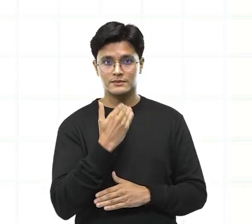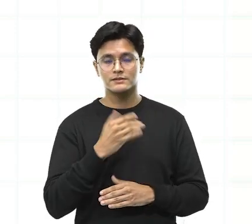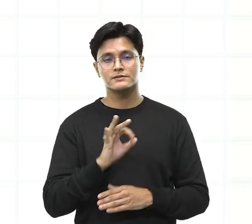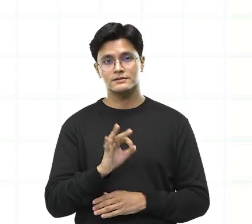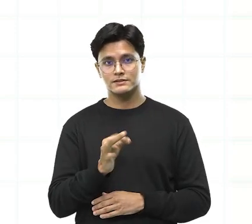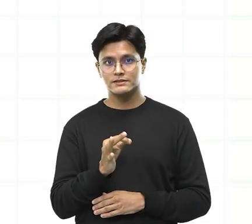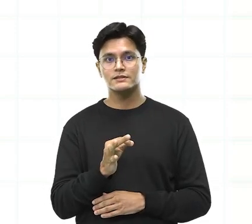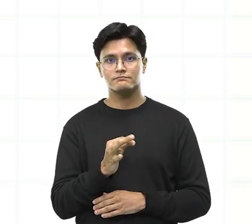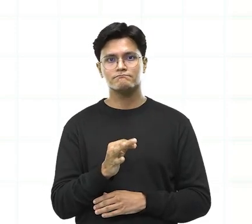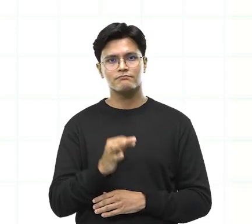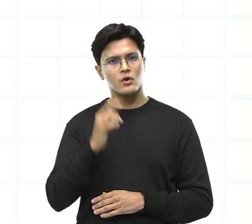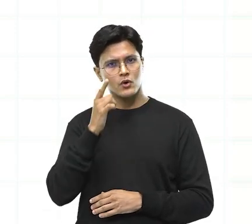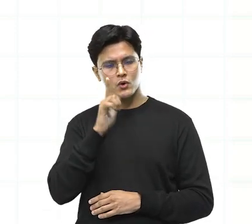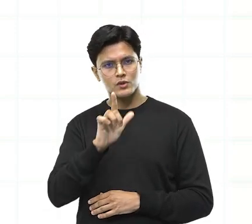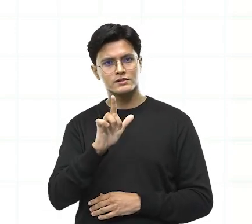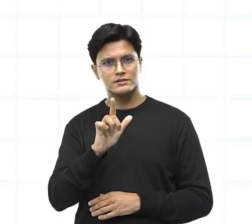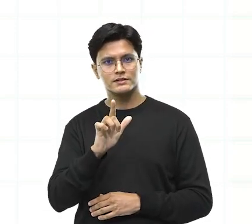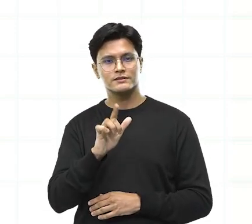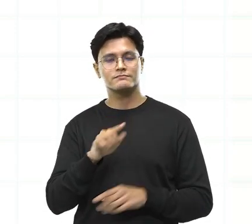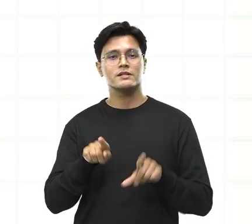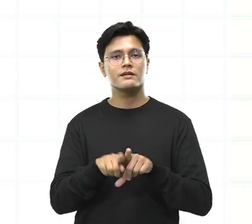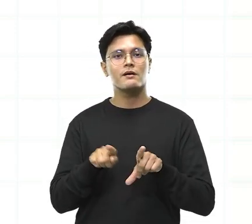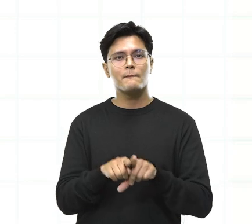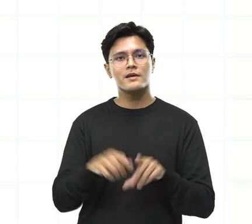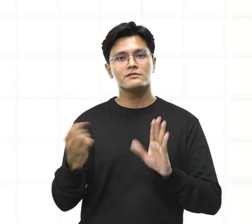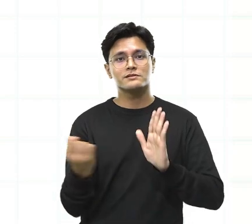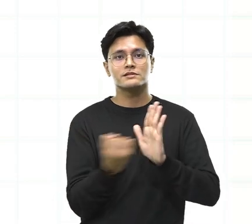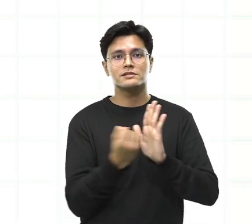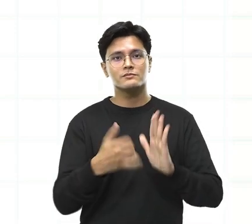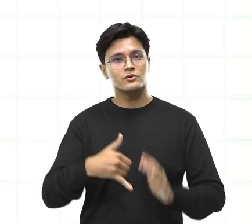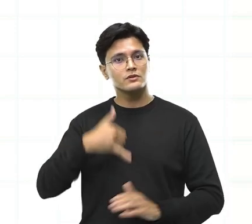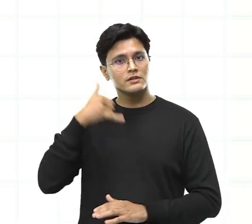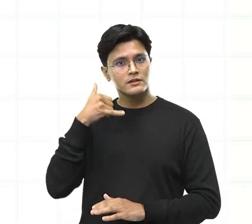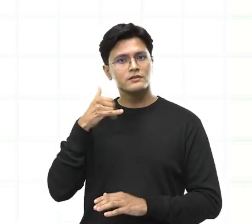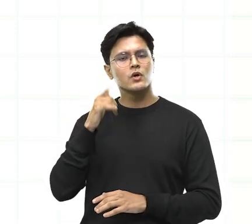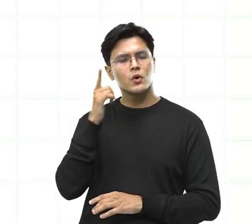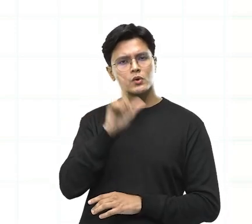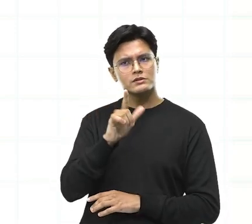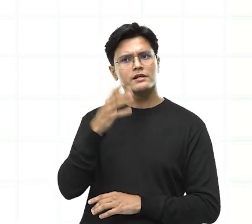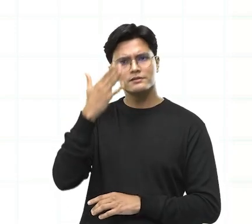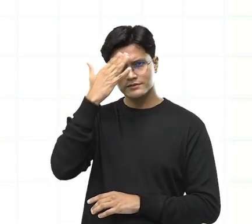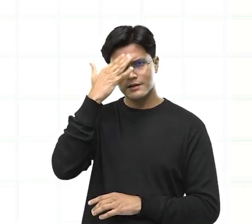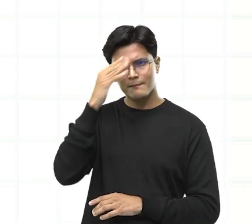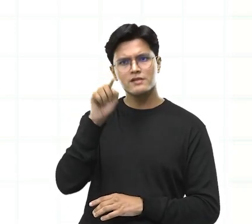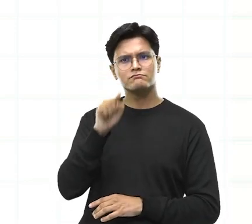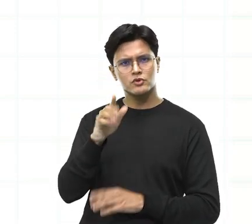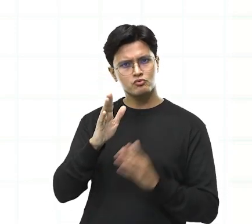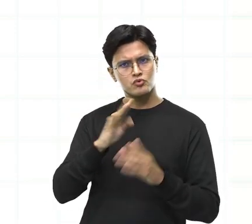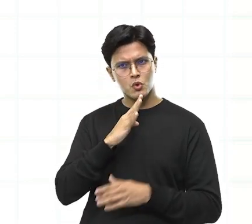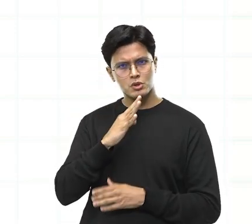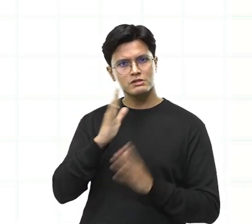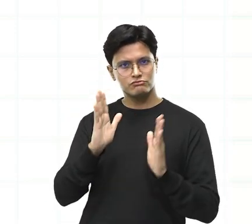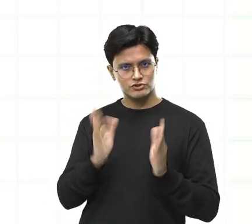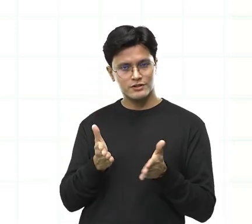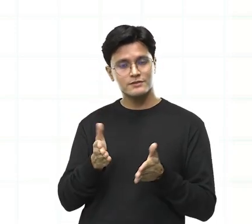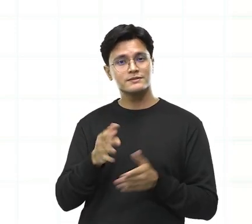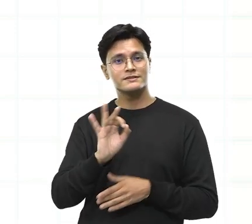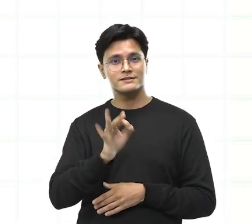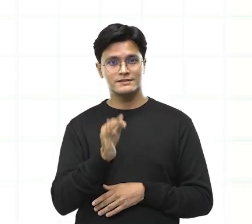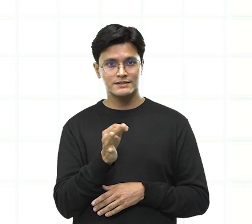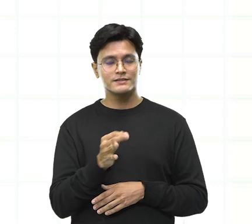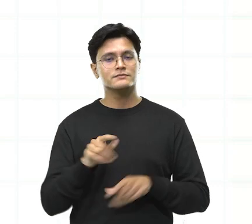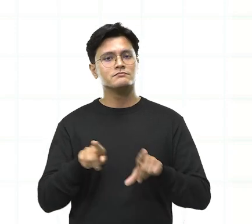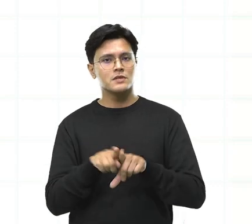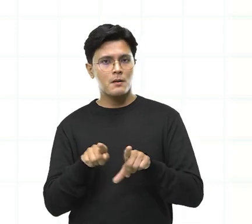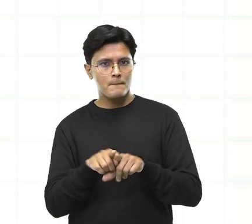A gente já consegue símbolos de telefonia celular, né? De aparelhos celulares, a gente consegue identificar já do que nós estamos falando. E assim é utilizado